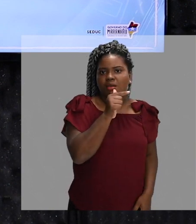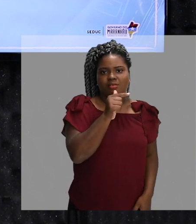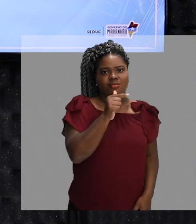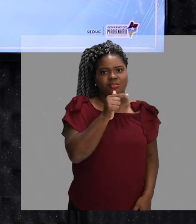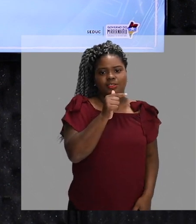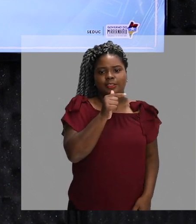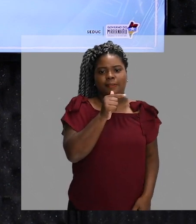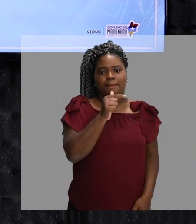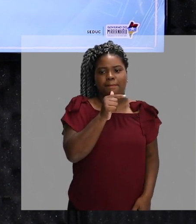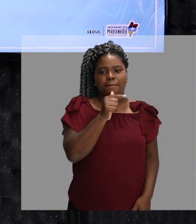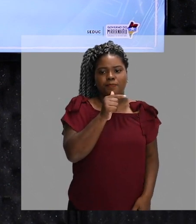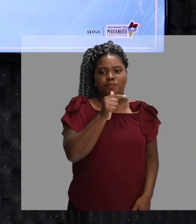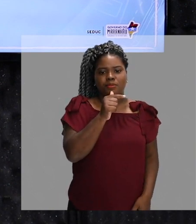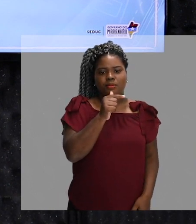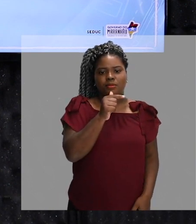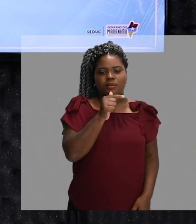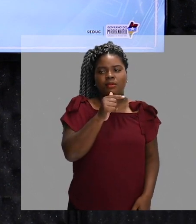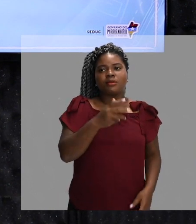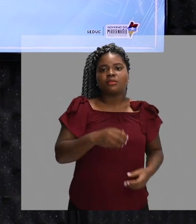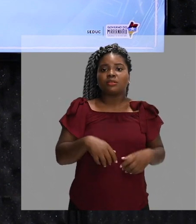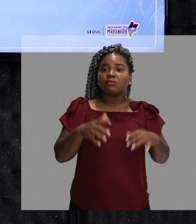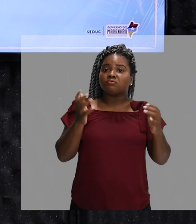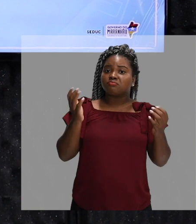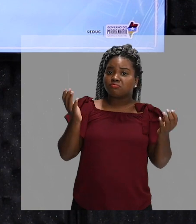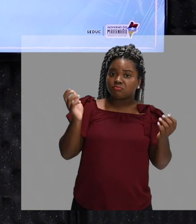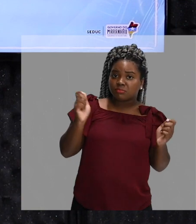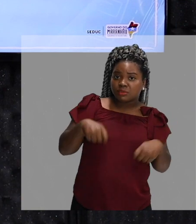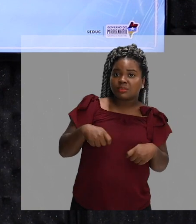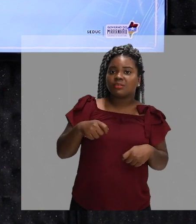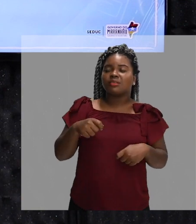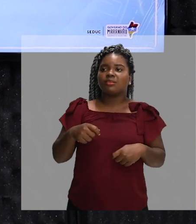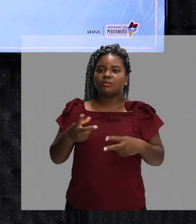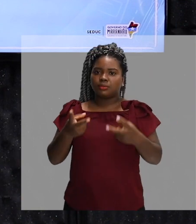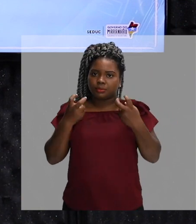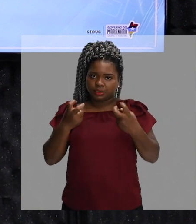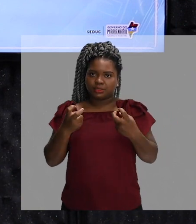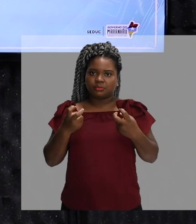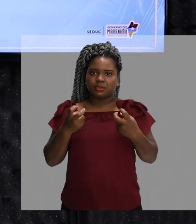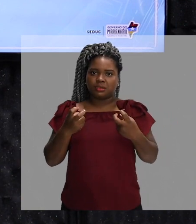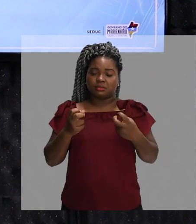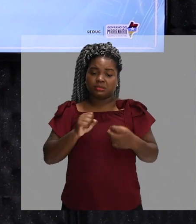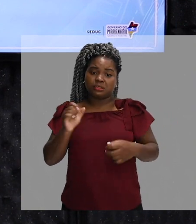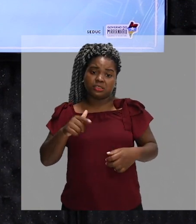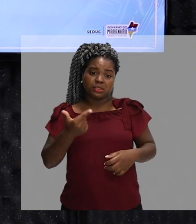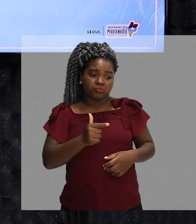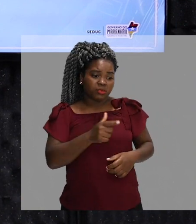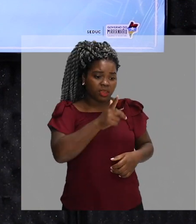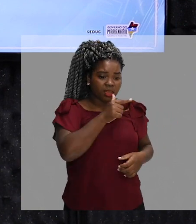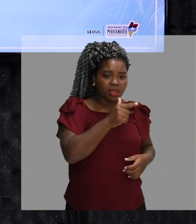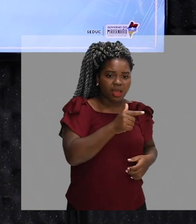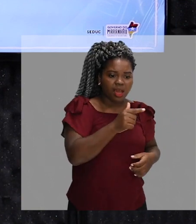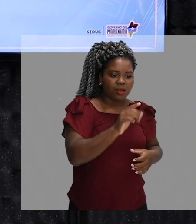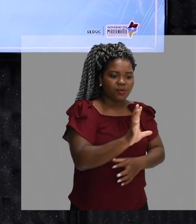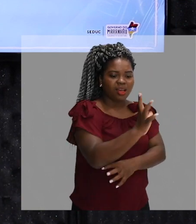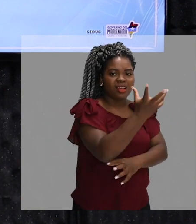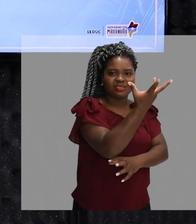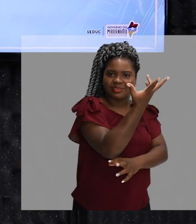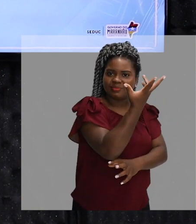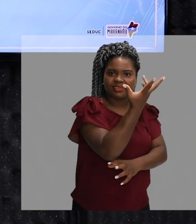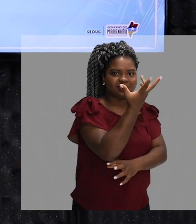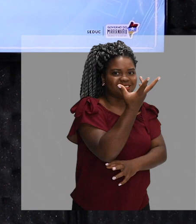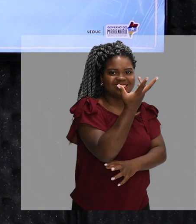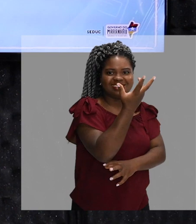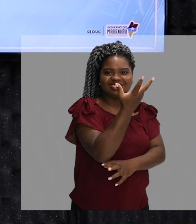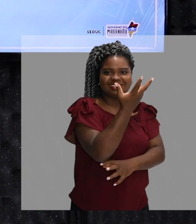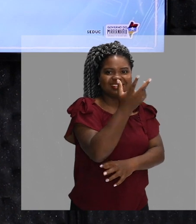menor disponibilidade de água, muito provavelmente a safra ela não será uma safra muito boa, a colheita não será muito